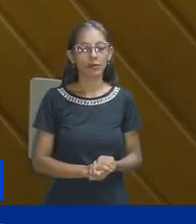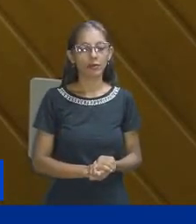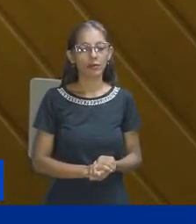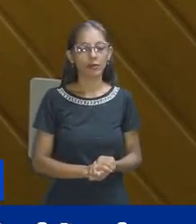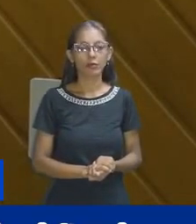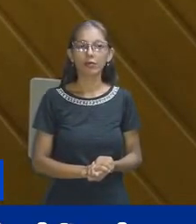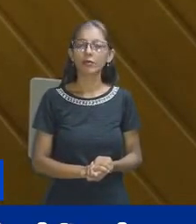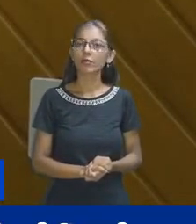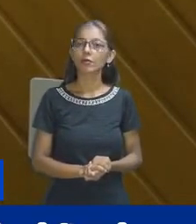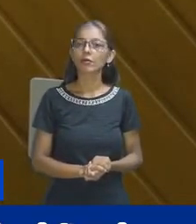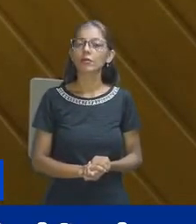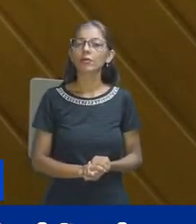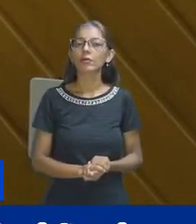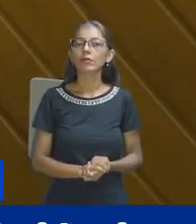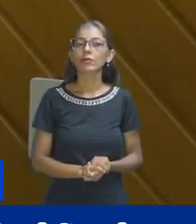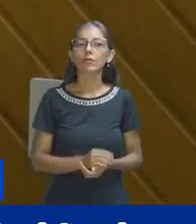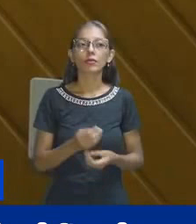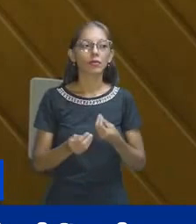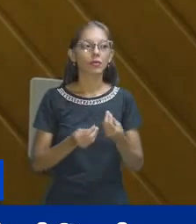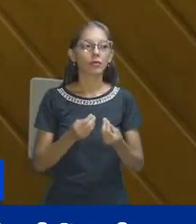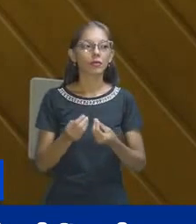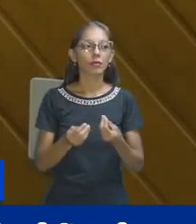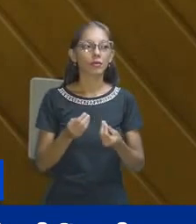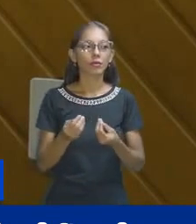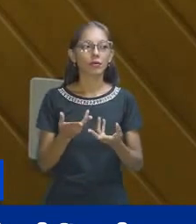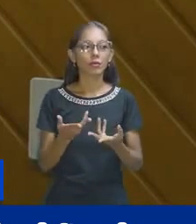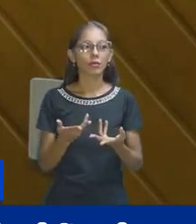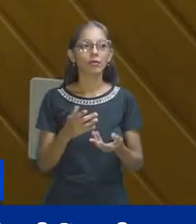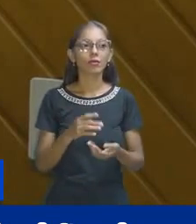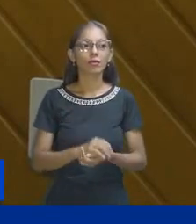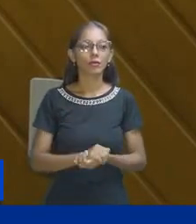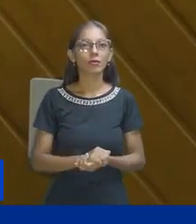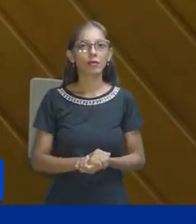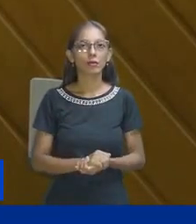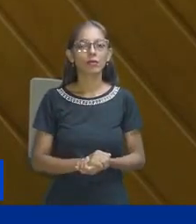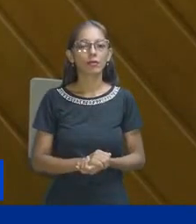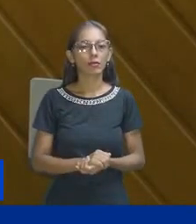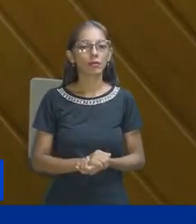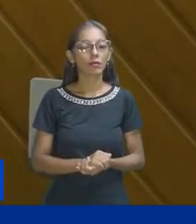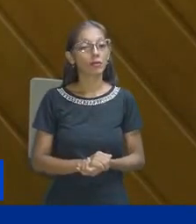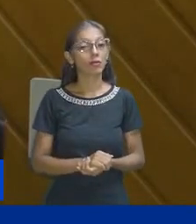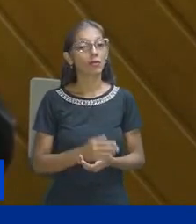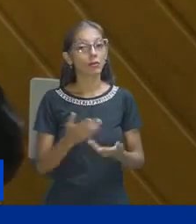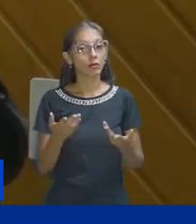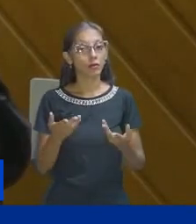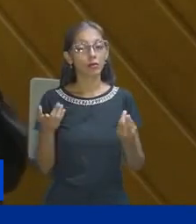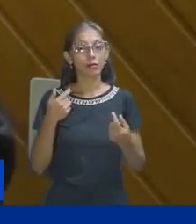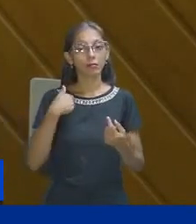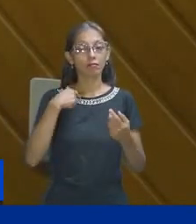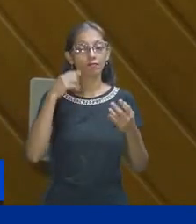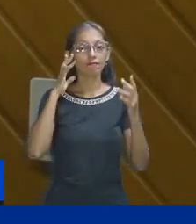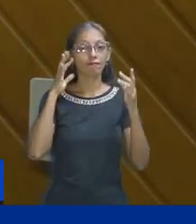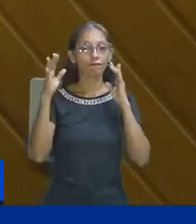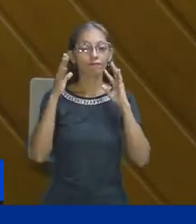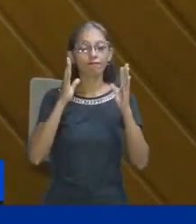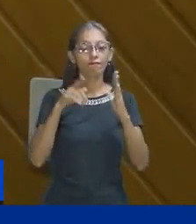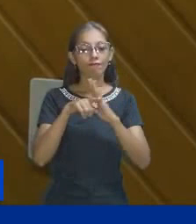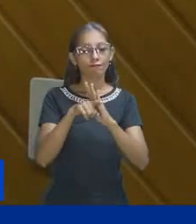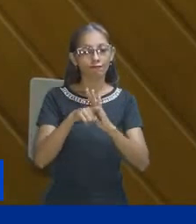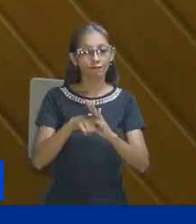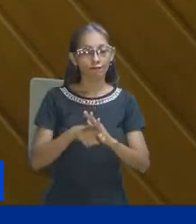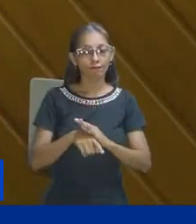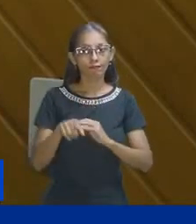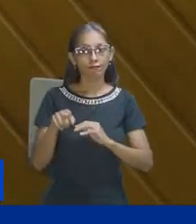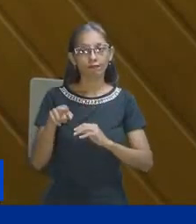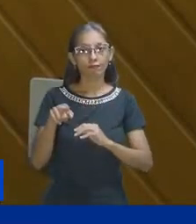comporta a condenação em age e muito menos em representação eleitoral. Diante disso, muito bem destacado aqui pelo doutor